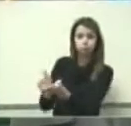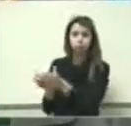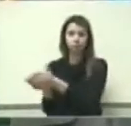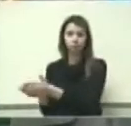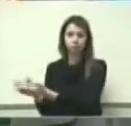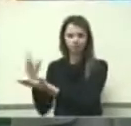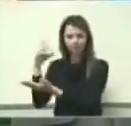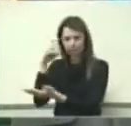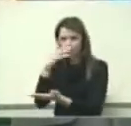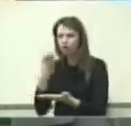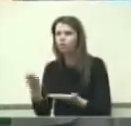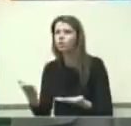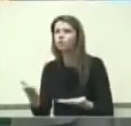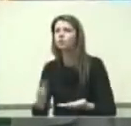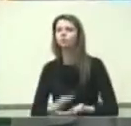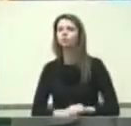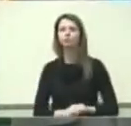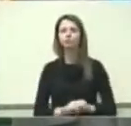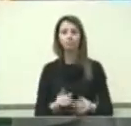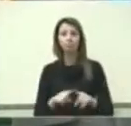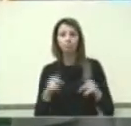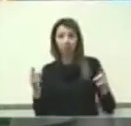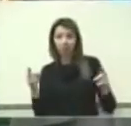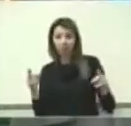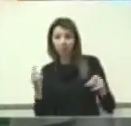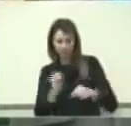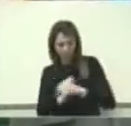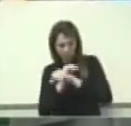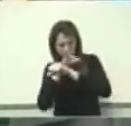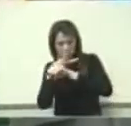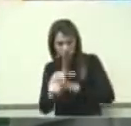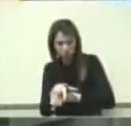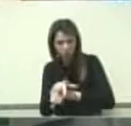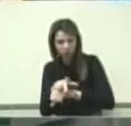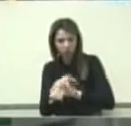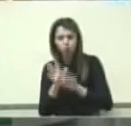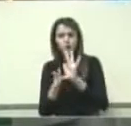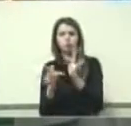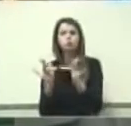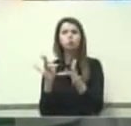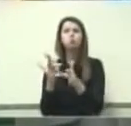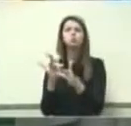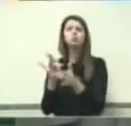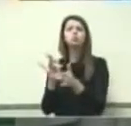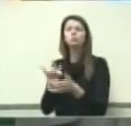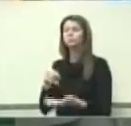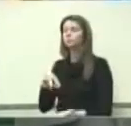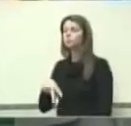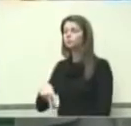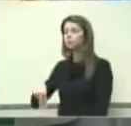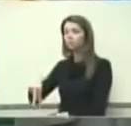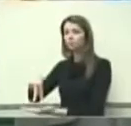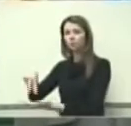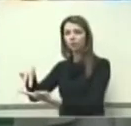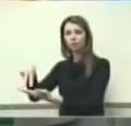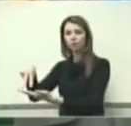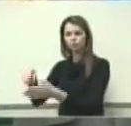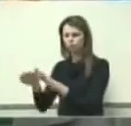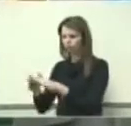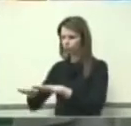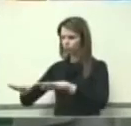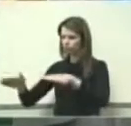mas a quarta vigília da noite dirigiu-se Jesus para eles caminhando por cima do